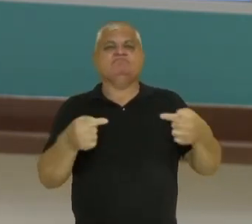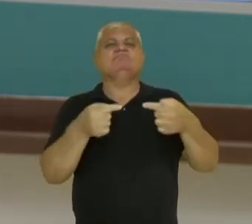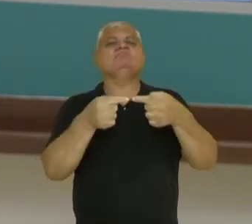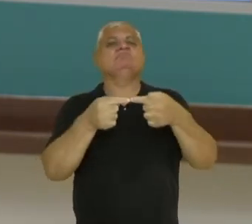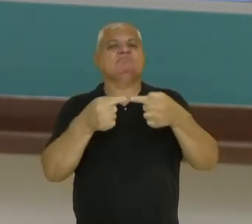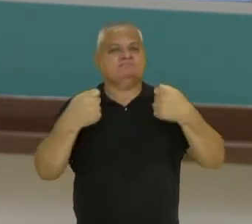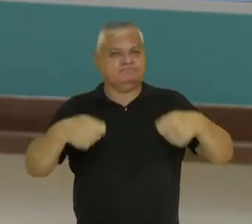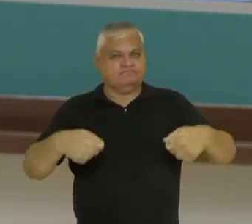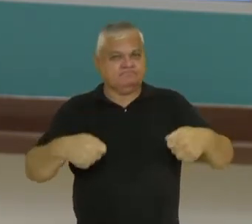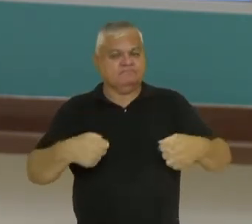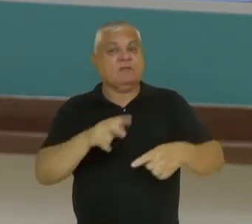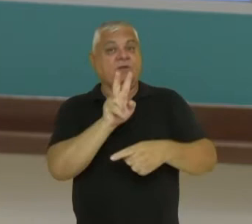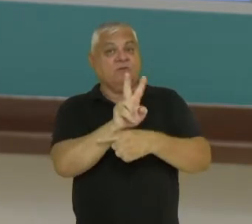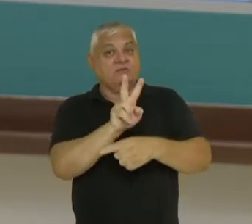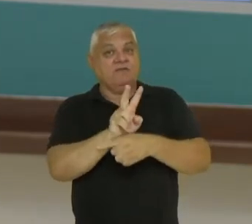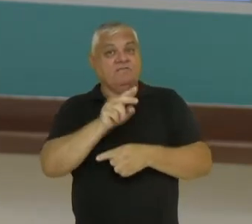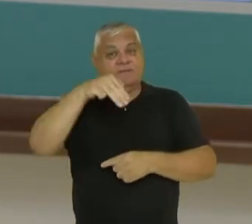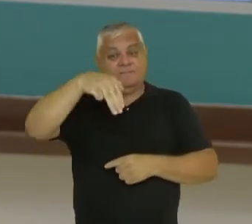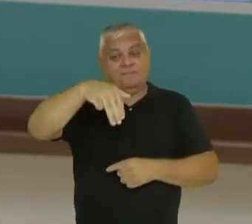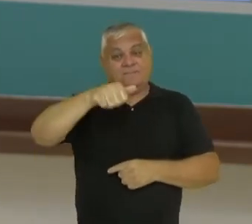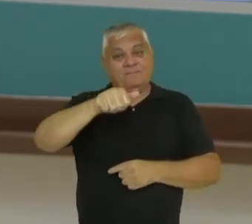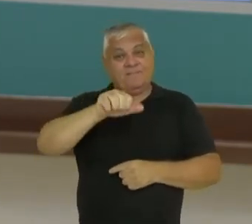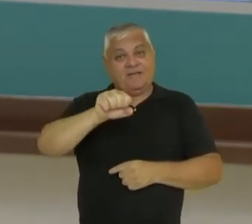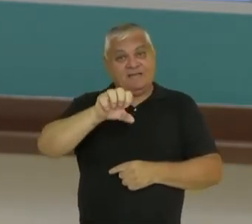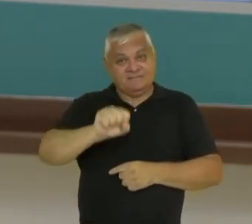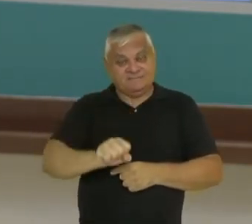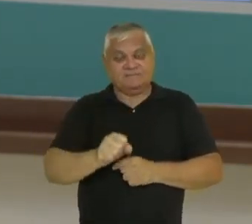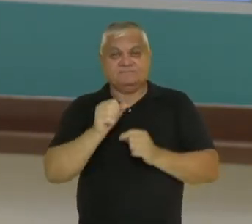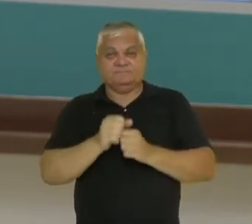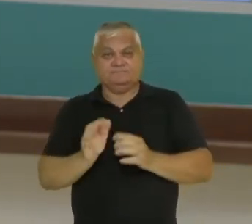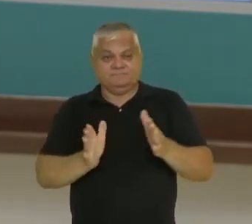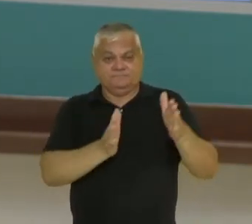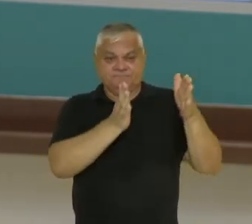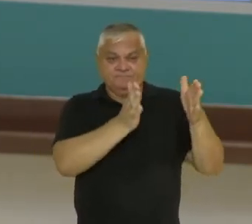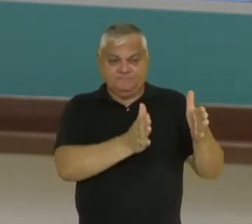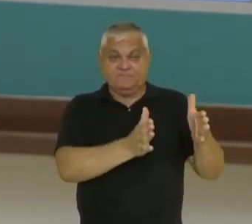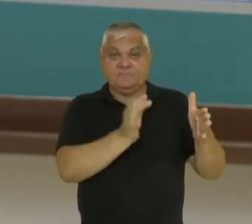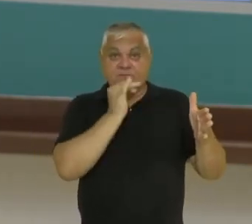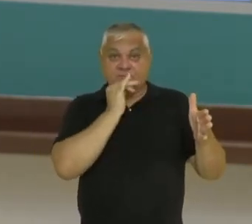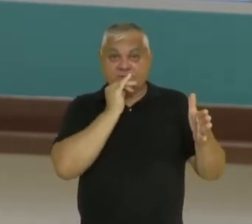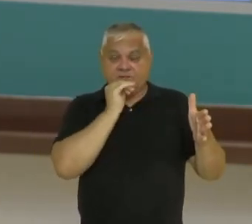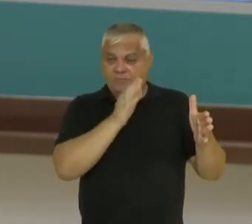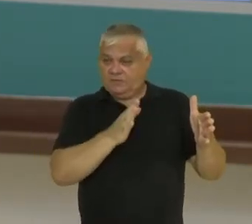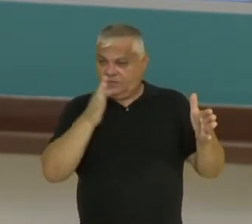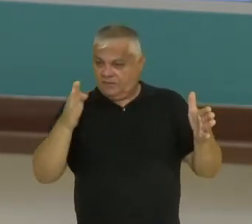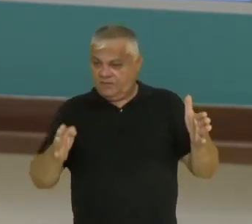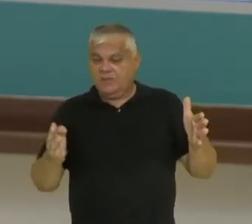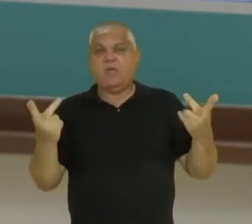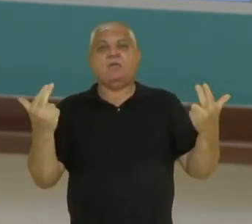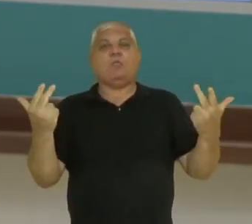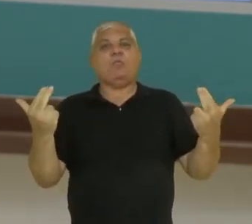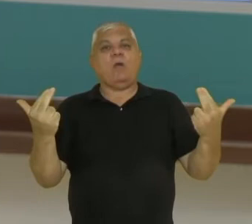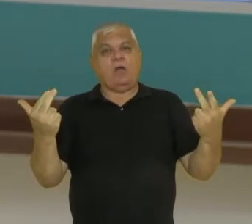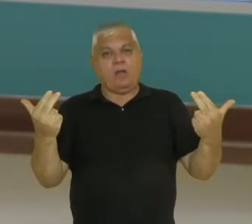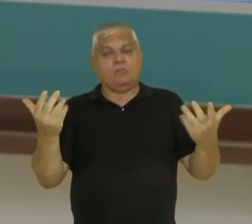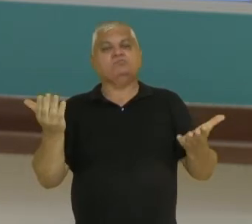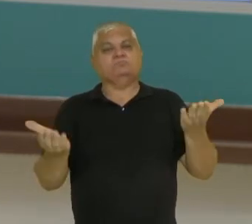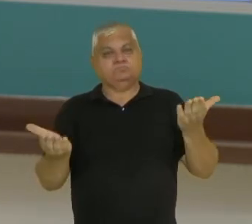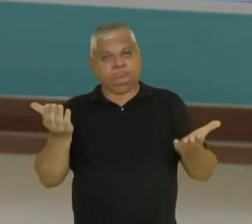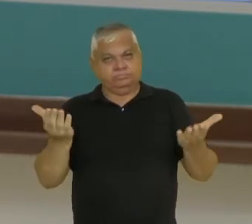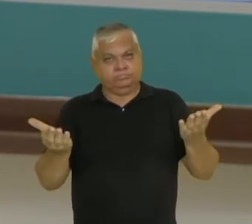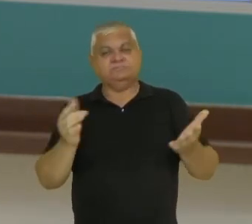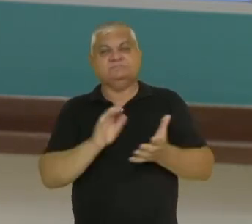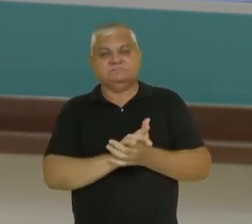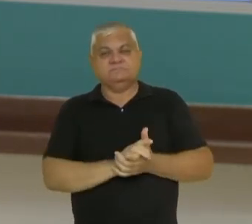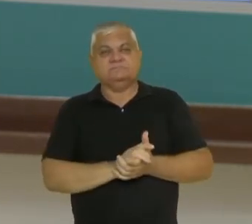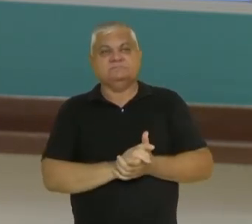da conservação das massas, né? Então, tudo que eu tenho de um lado da seta, eu preciso ter do outro lado da seta na mesma quantidade.